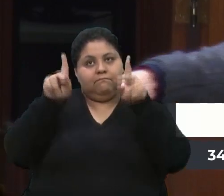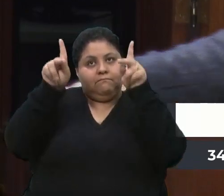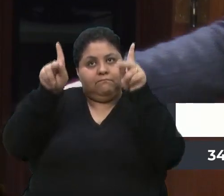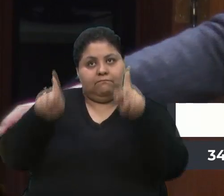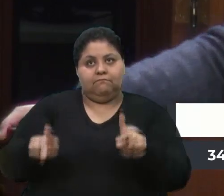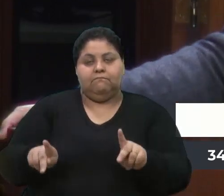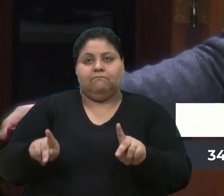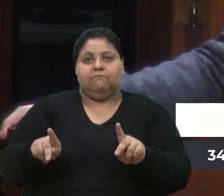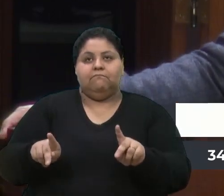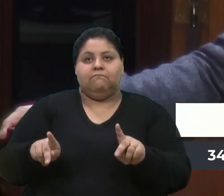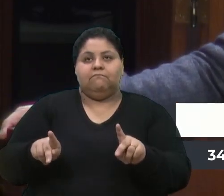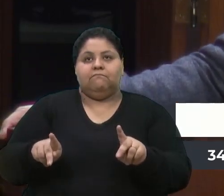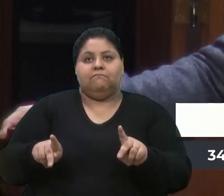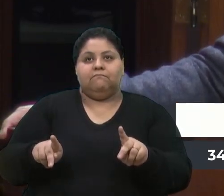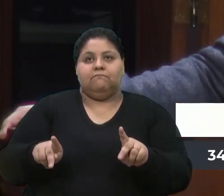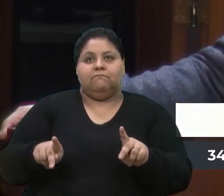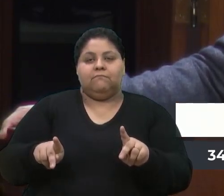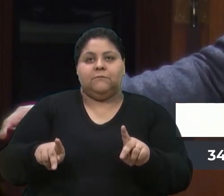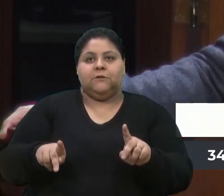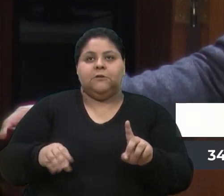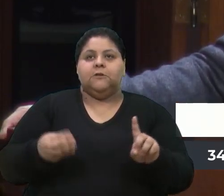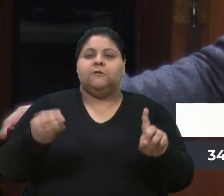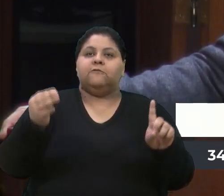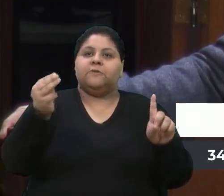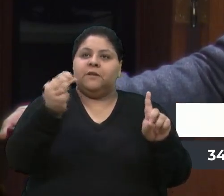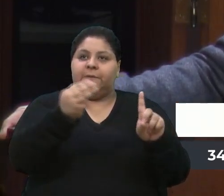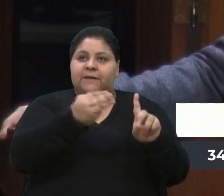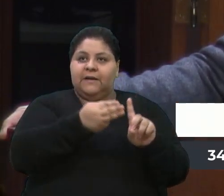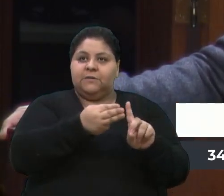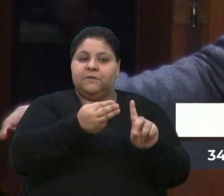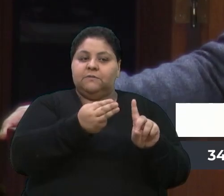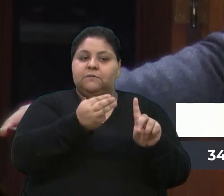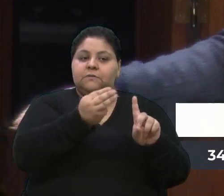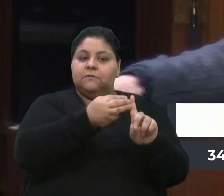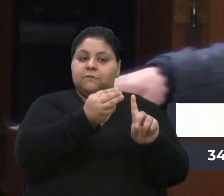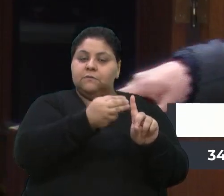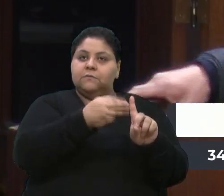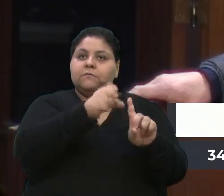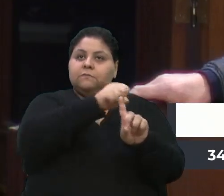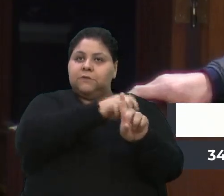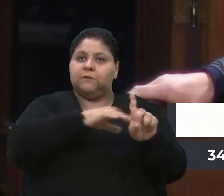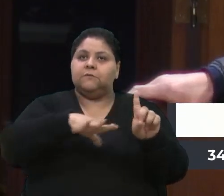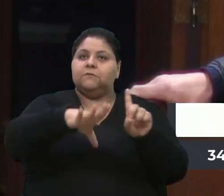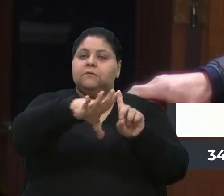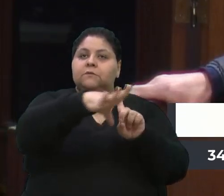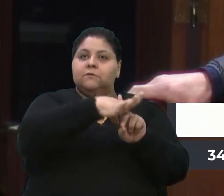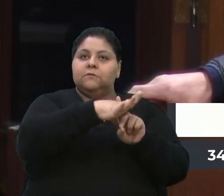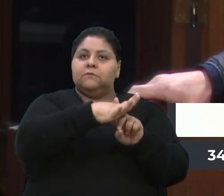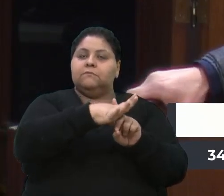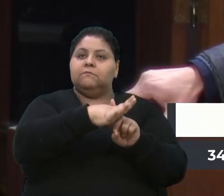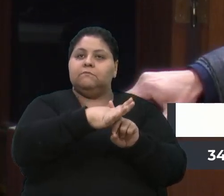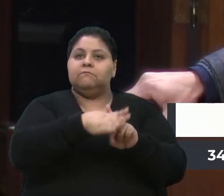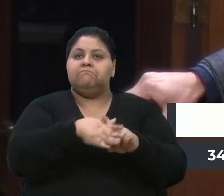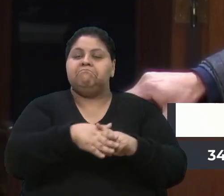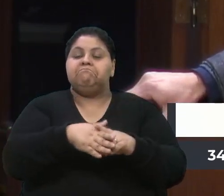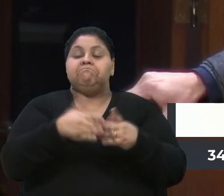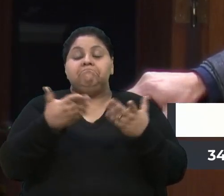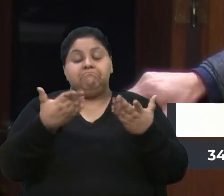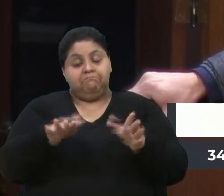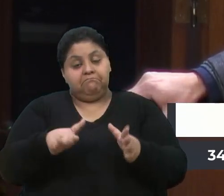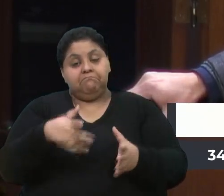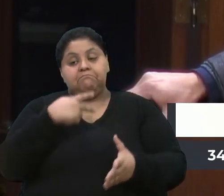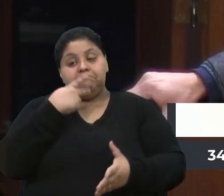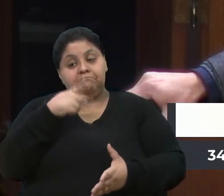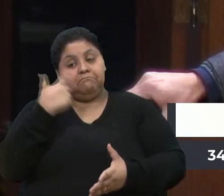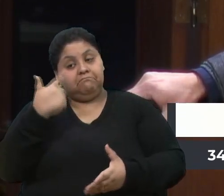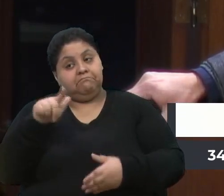fazendo parte da vulnerabilidade social do nosso município. Então, reforçando os parabéns à